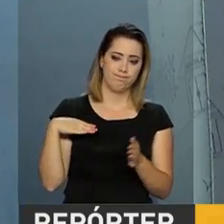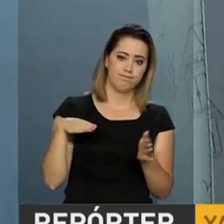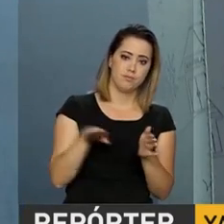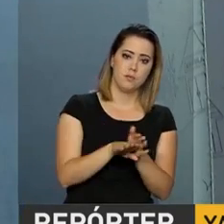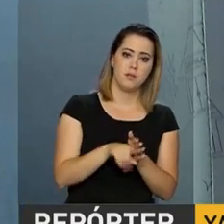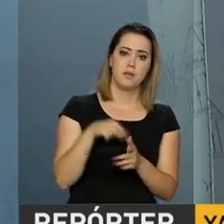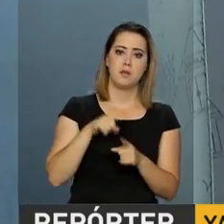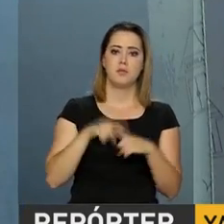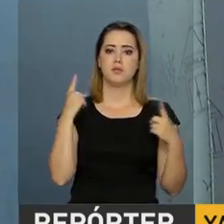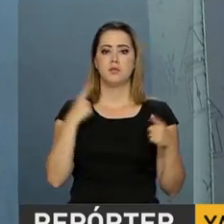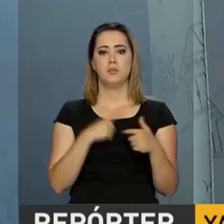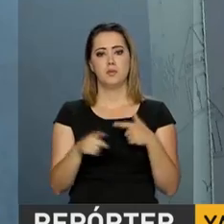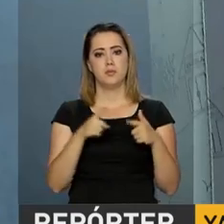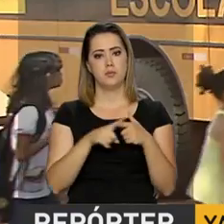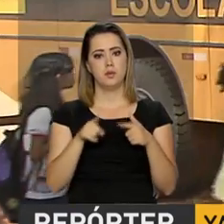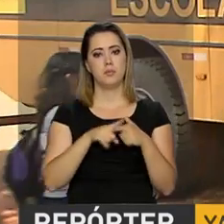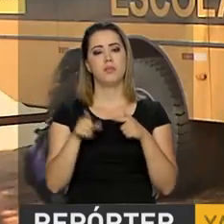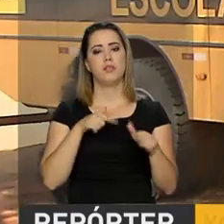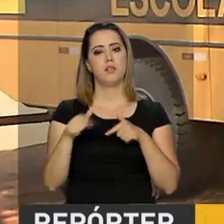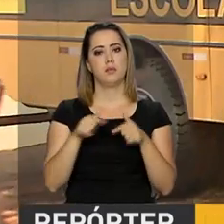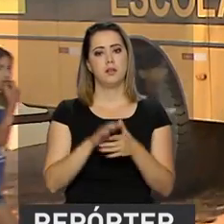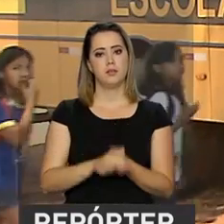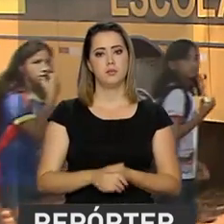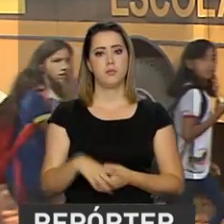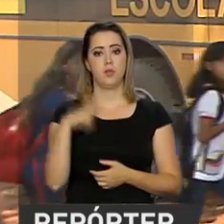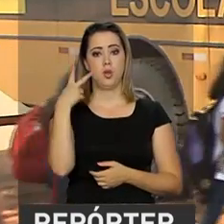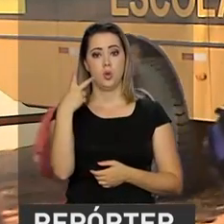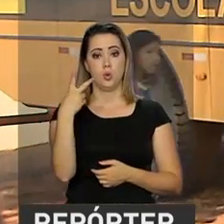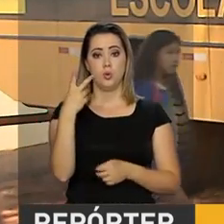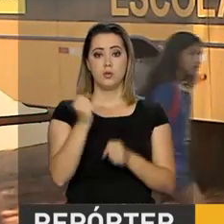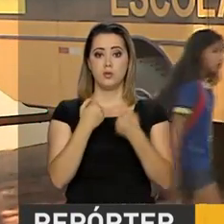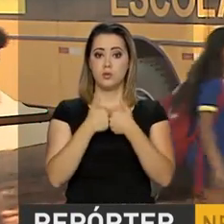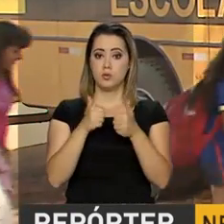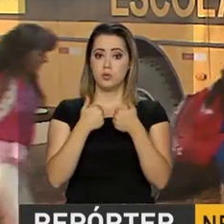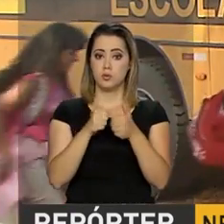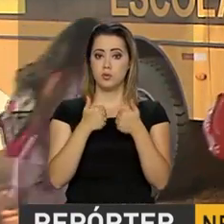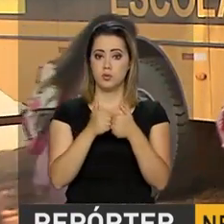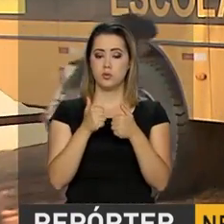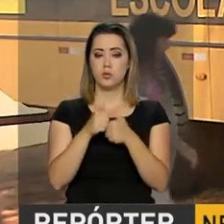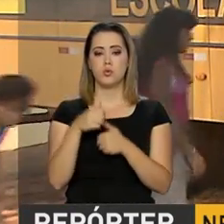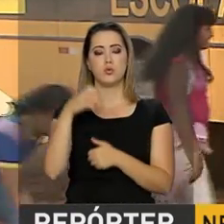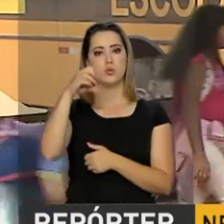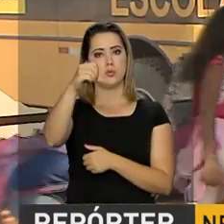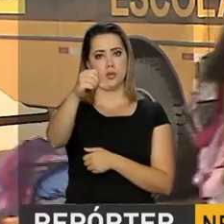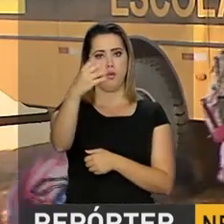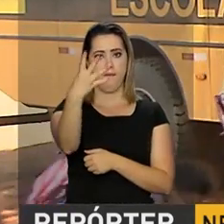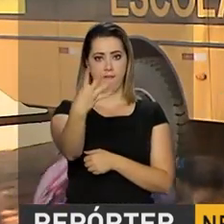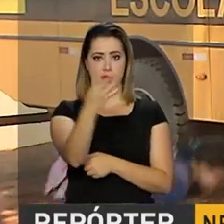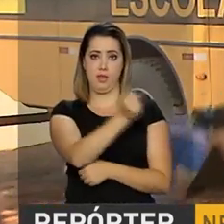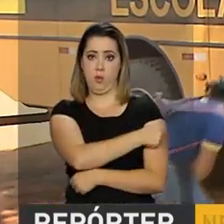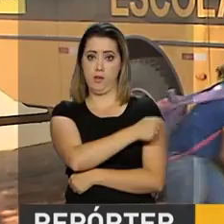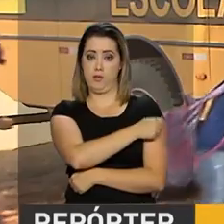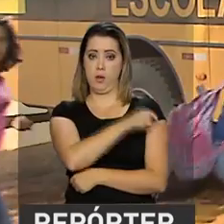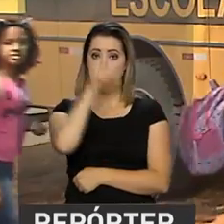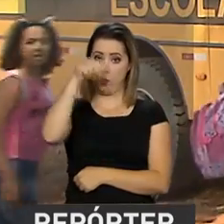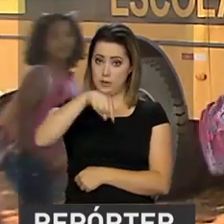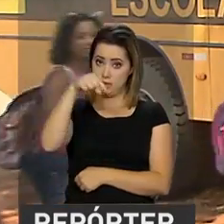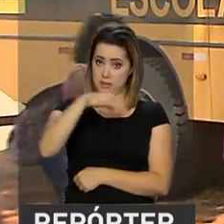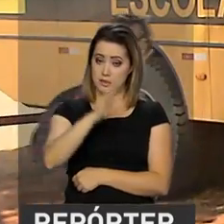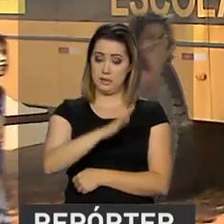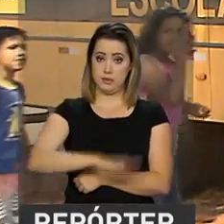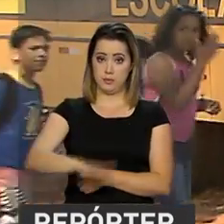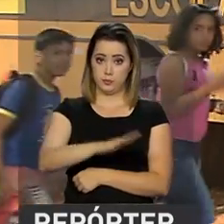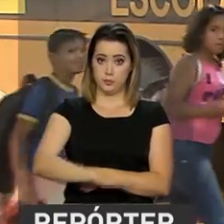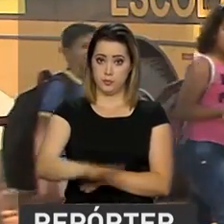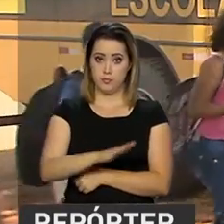ia atrapalhar ele trabalhar. São 2 ônibus para atender os 94 alunos desta escola da educação